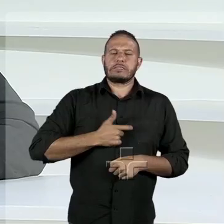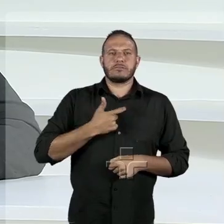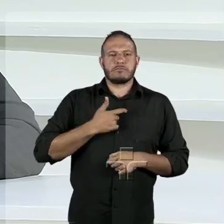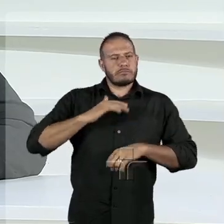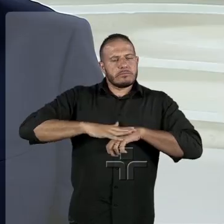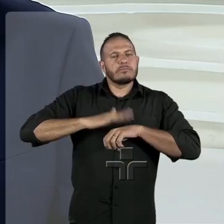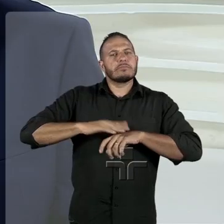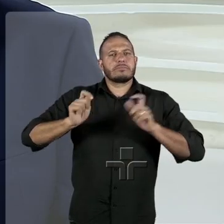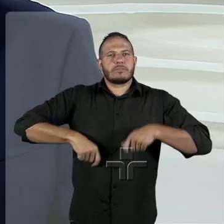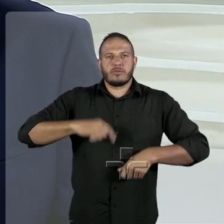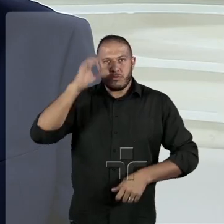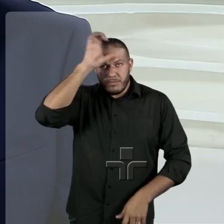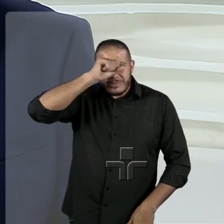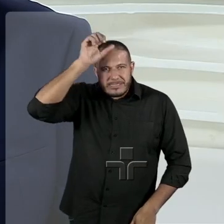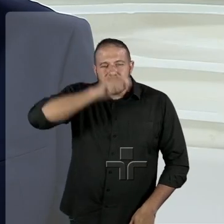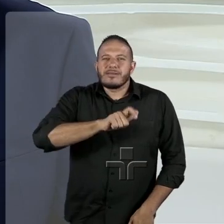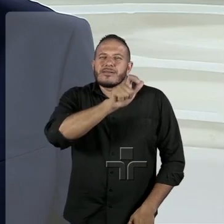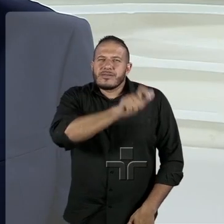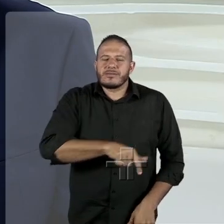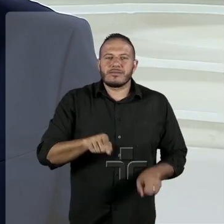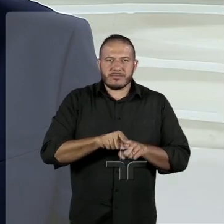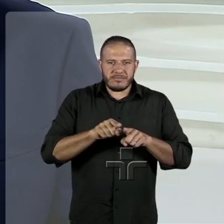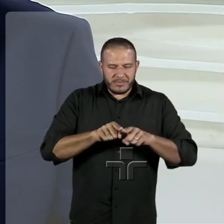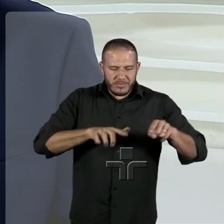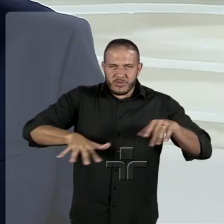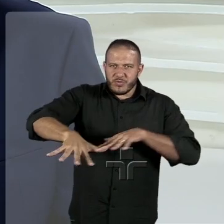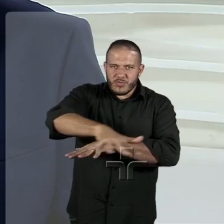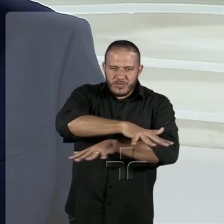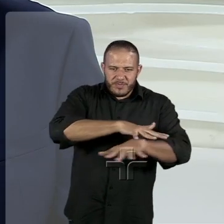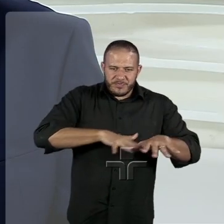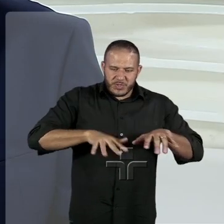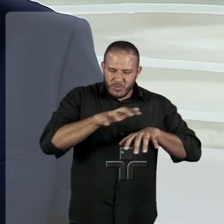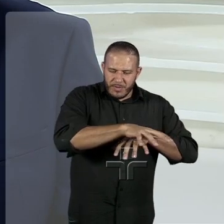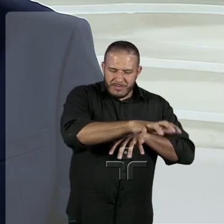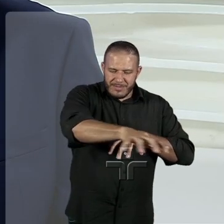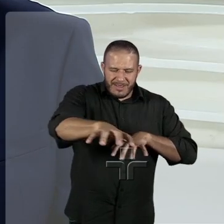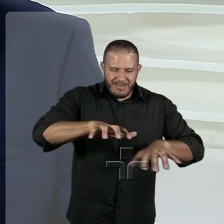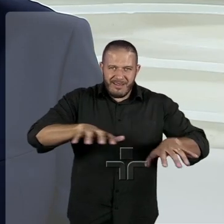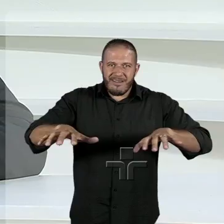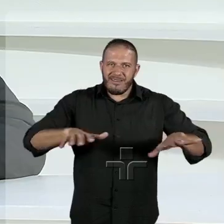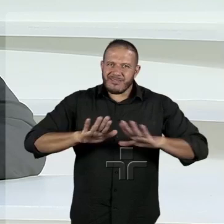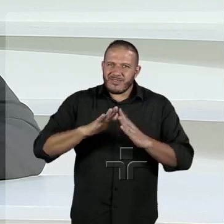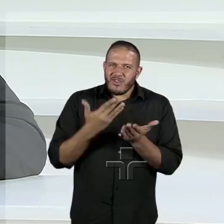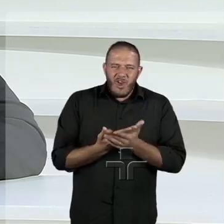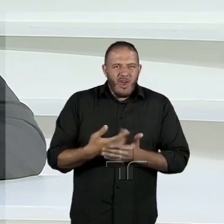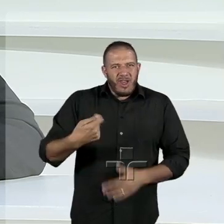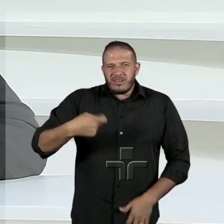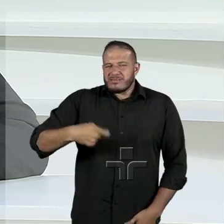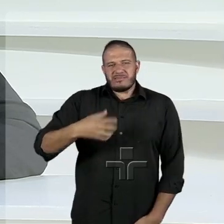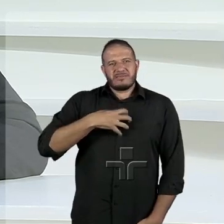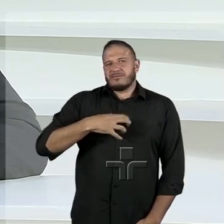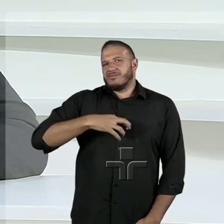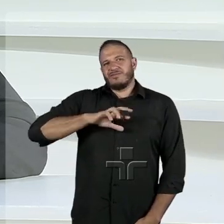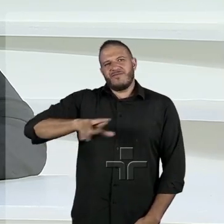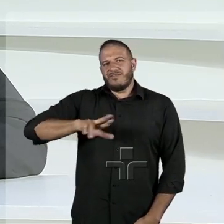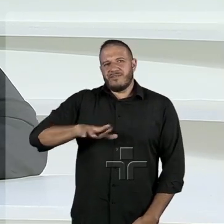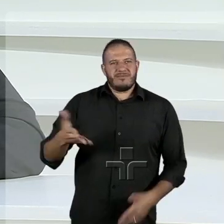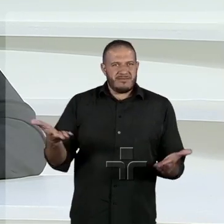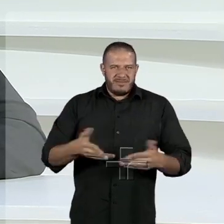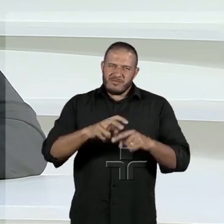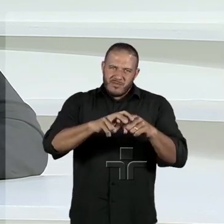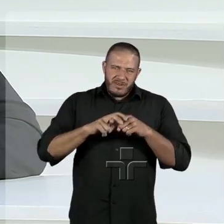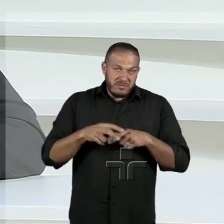aprendizado, vamos dizer assim. Os ambientes da escola, eles precisam ser diferentes diante dessas realidades. Mas a